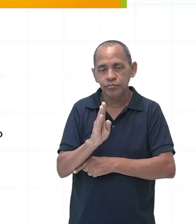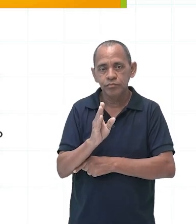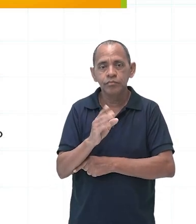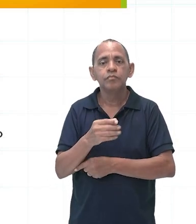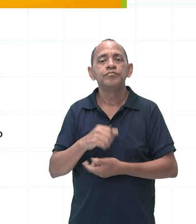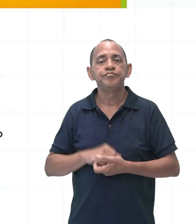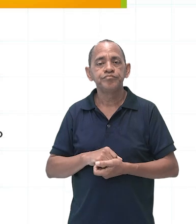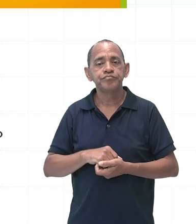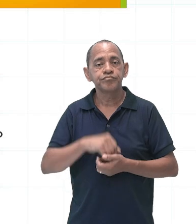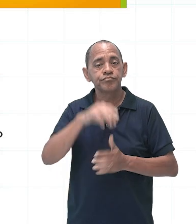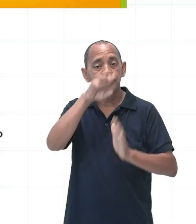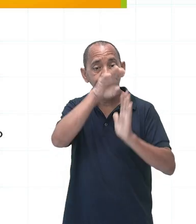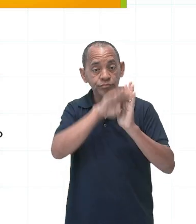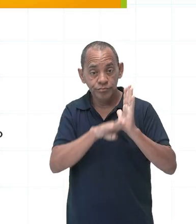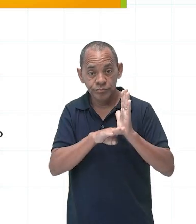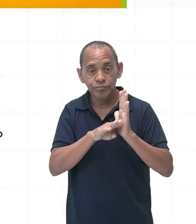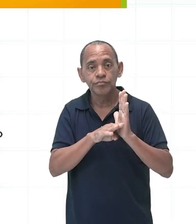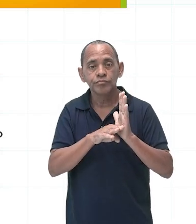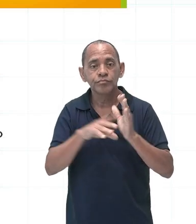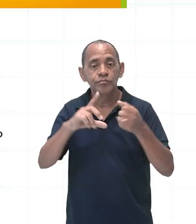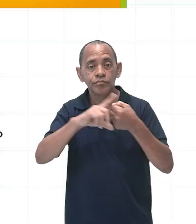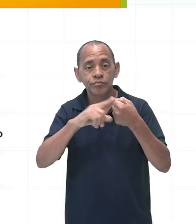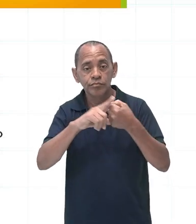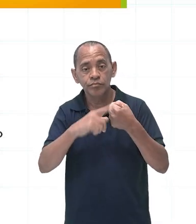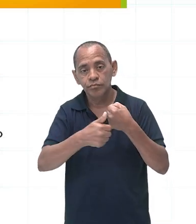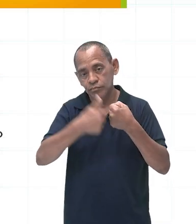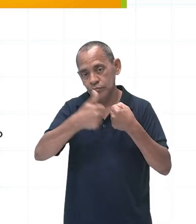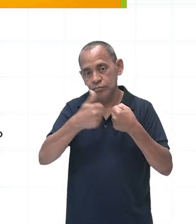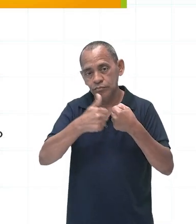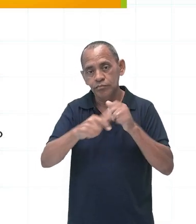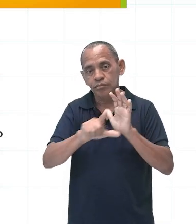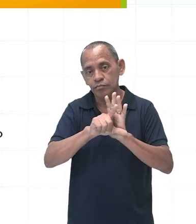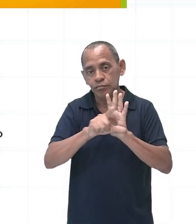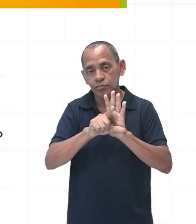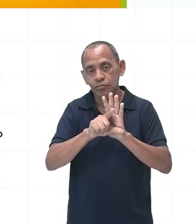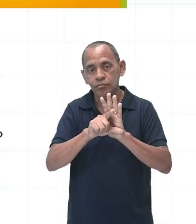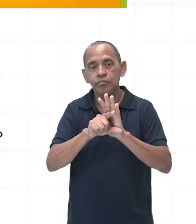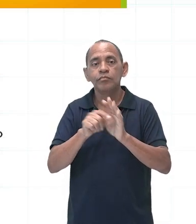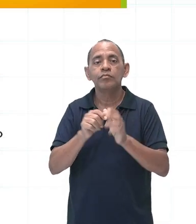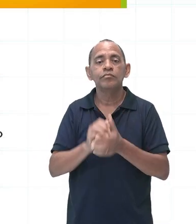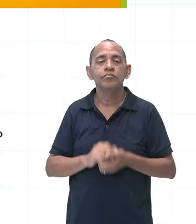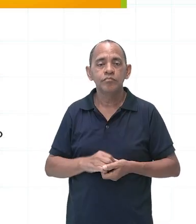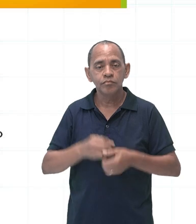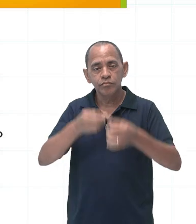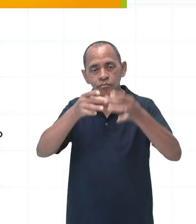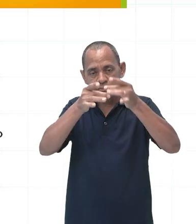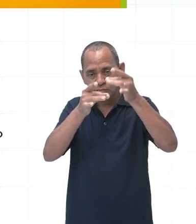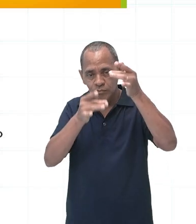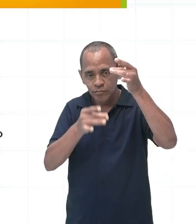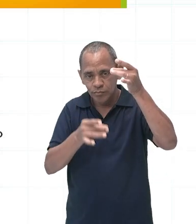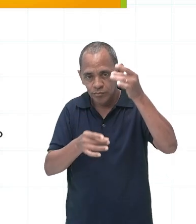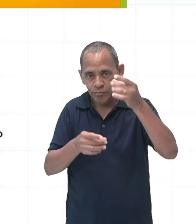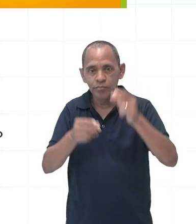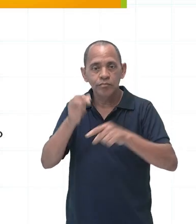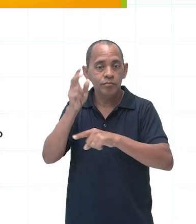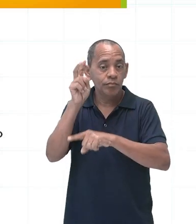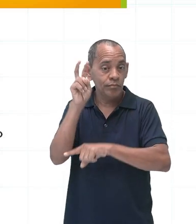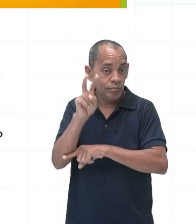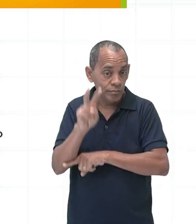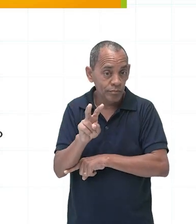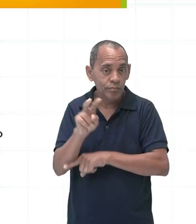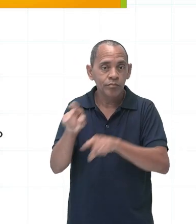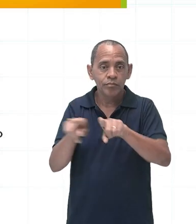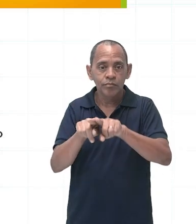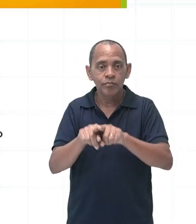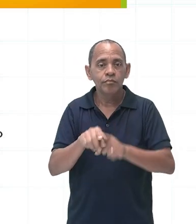lá, né, nos primeiros artigos. O artigo 1º diz: esta lei dispõe sobre a proteção integral à criança e